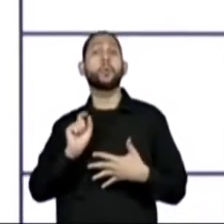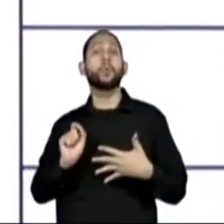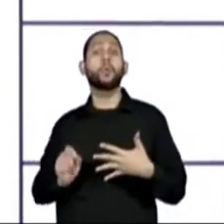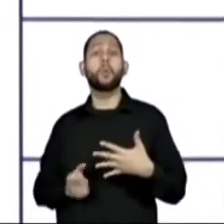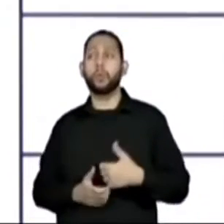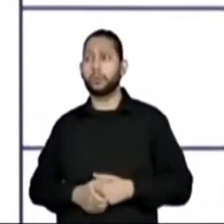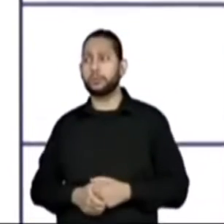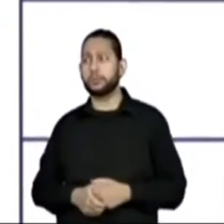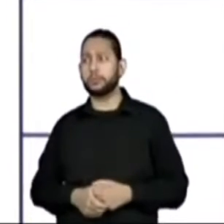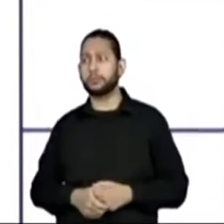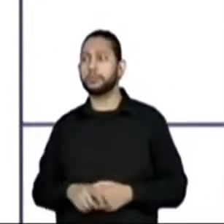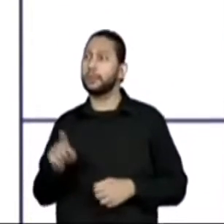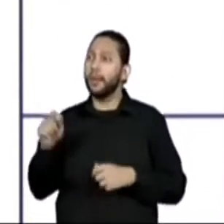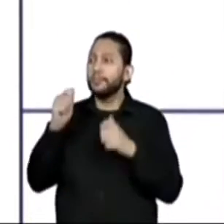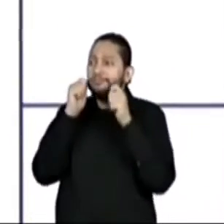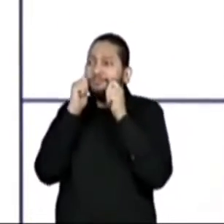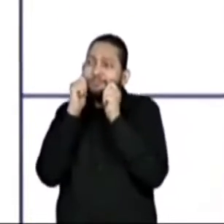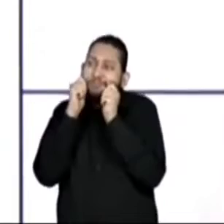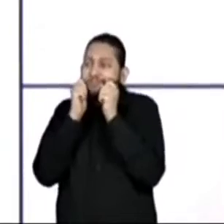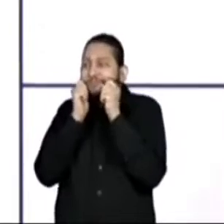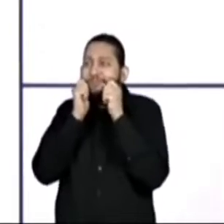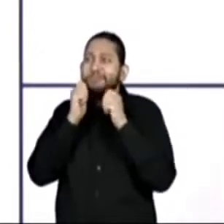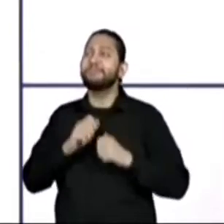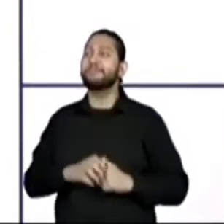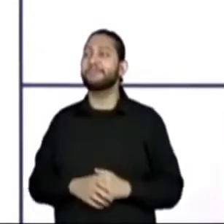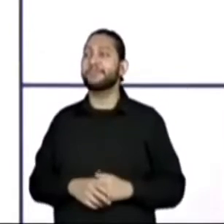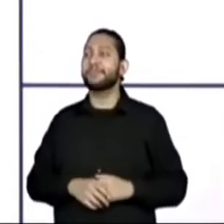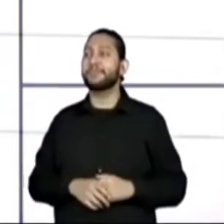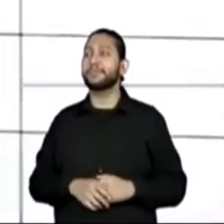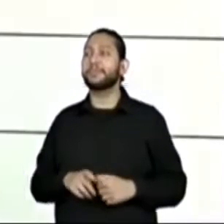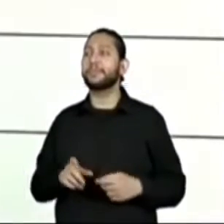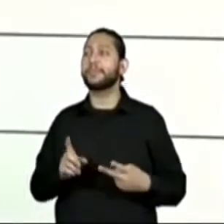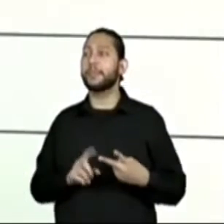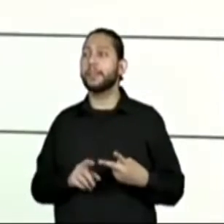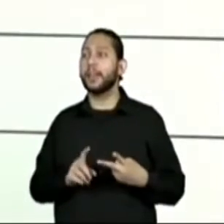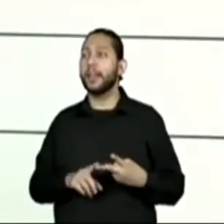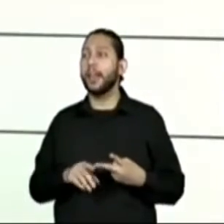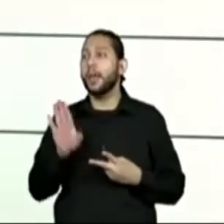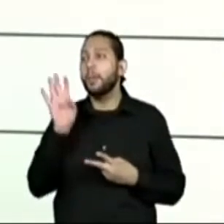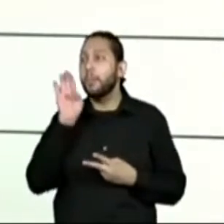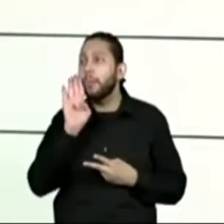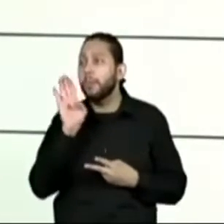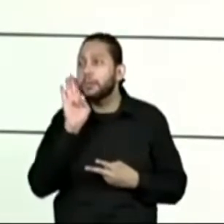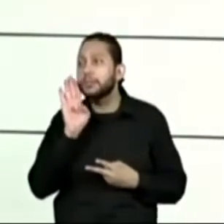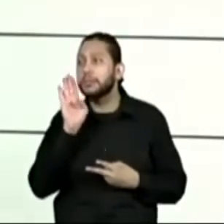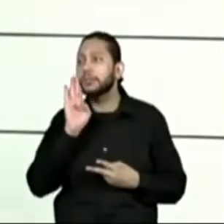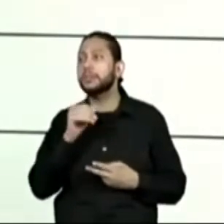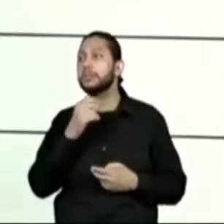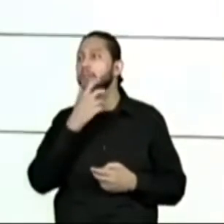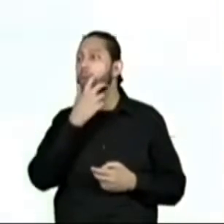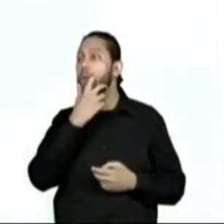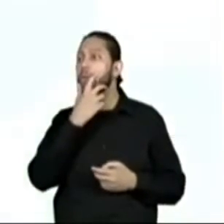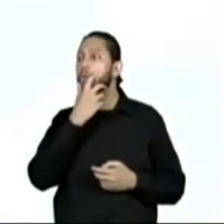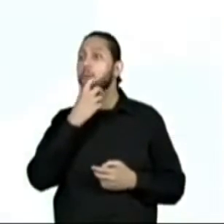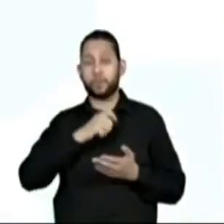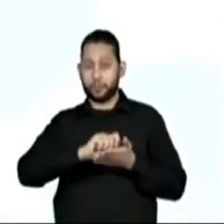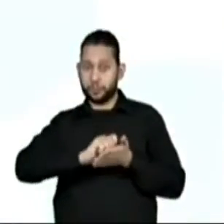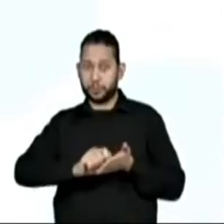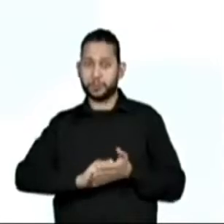Professora Thaís disse meiga. O Gabriel, da professora Edna, disse boazinha. Então, vamos